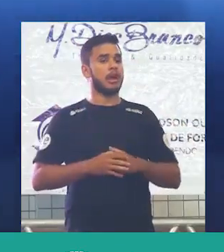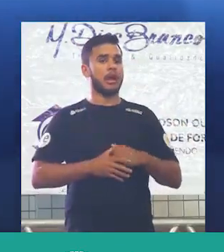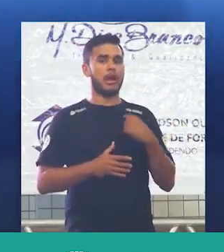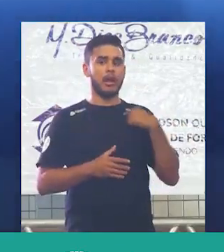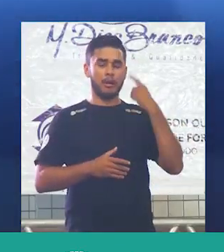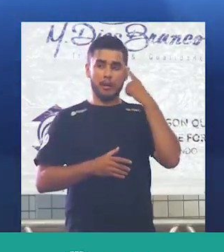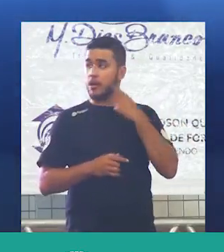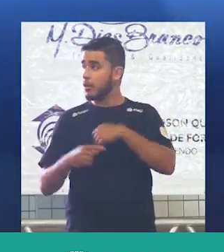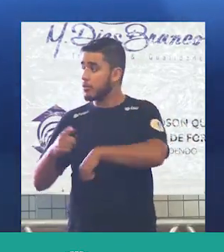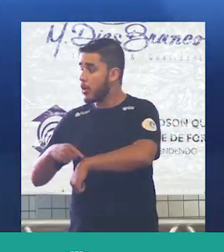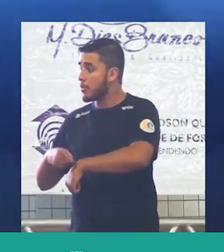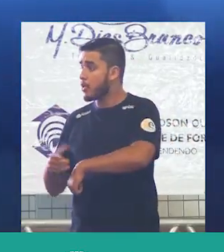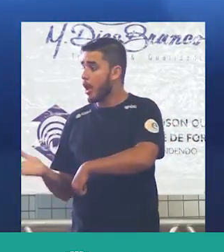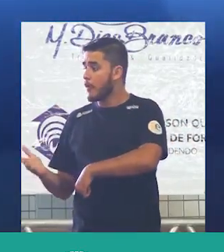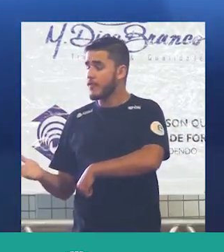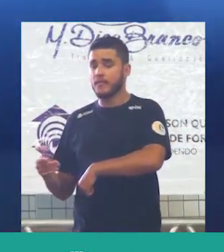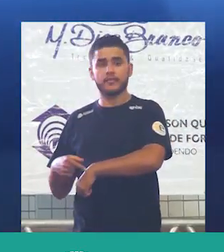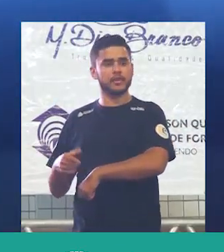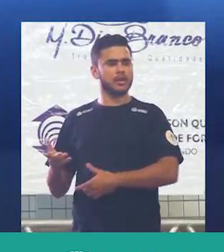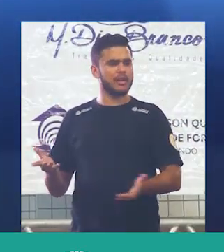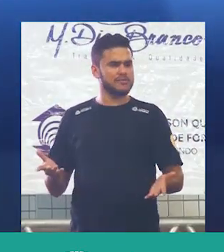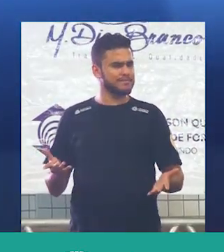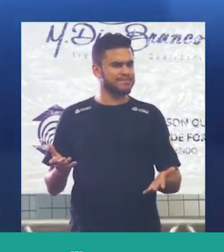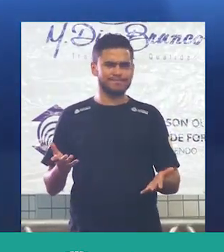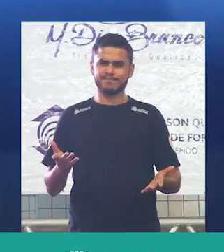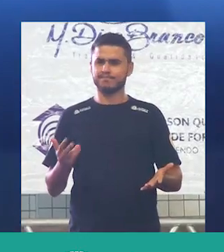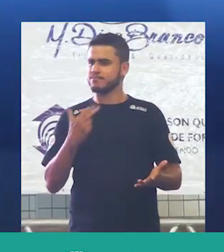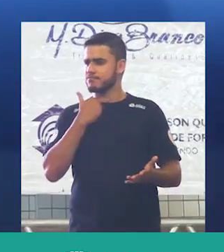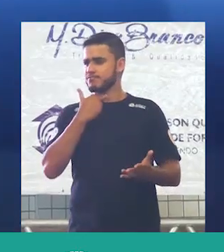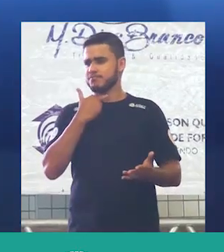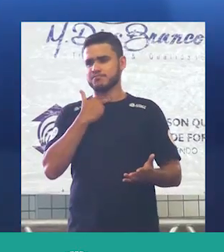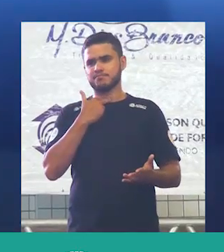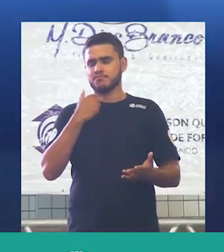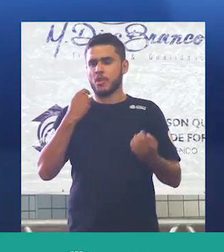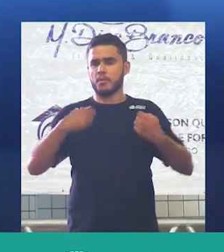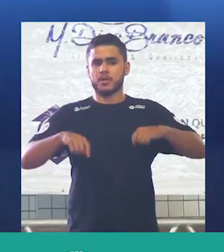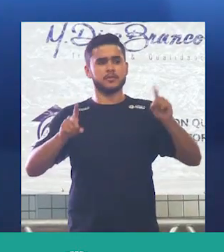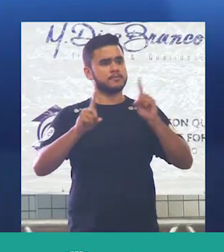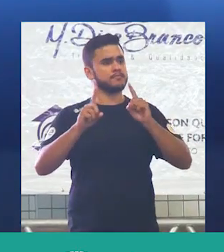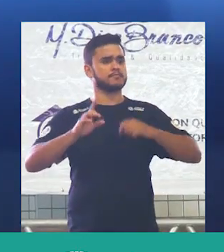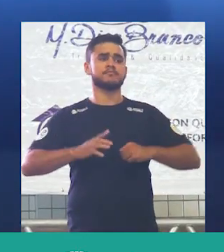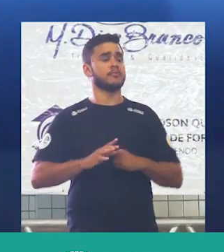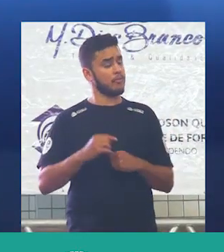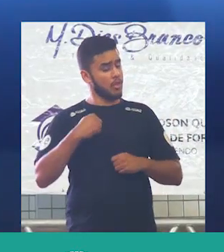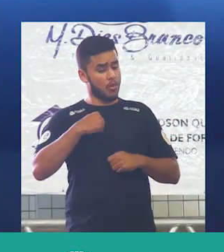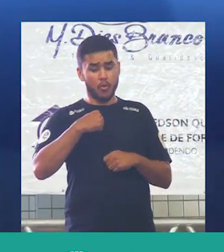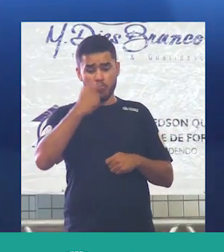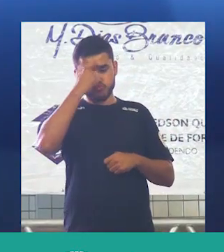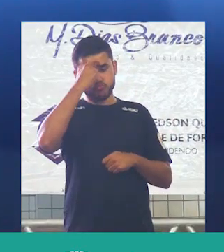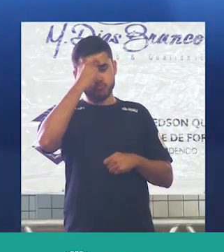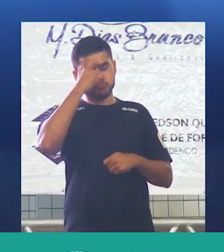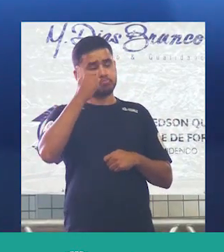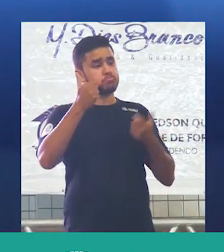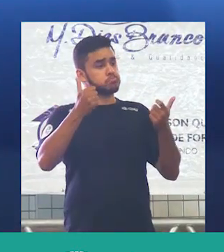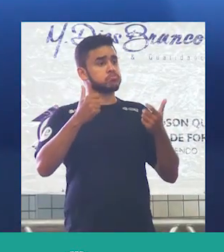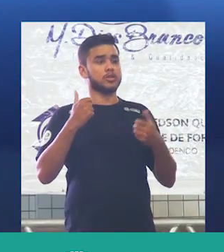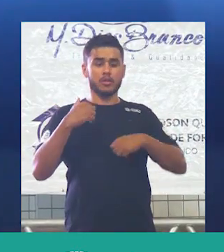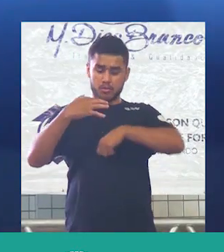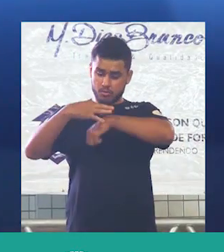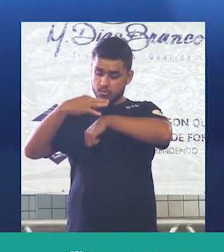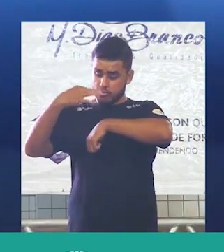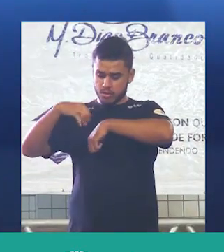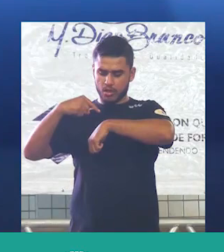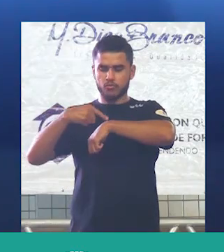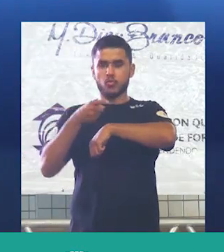aqui e dizer assim, não, está na hora de tu começar, 1h, começa. Não. Eu tenho consciência que começa